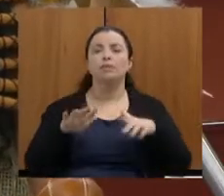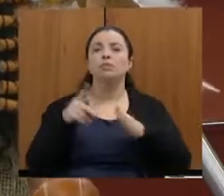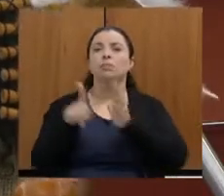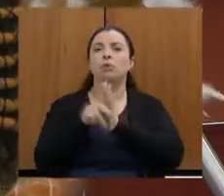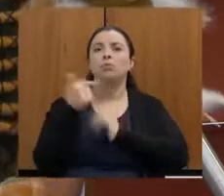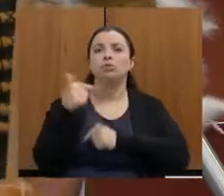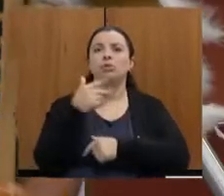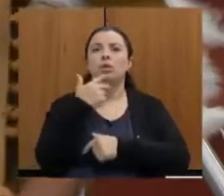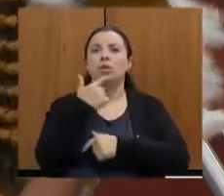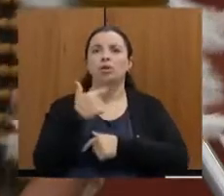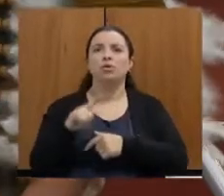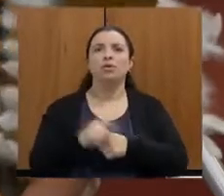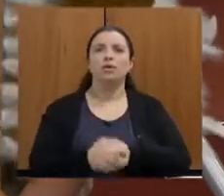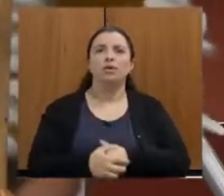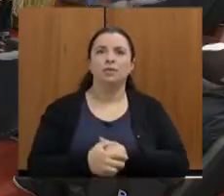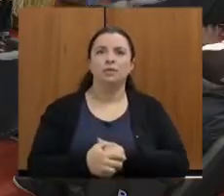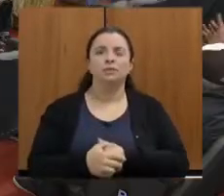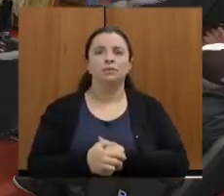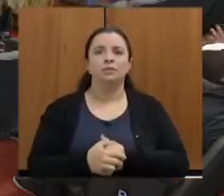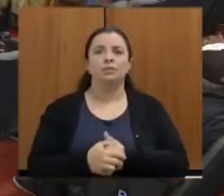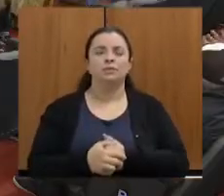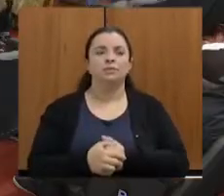Goiana PE